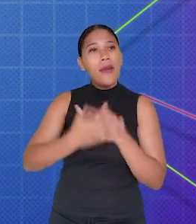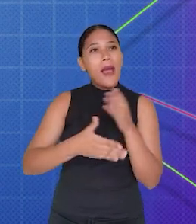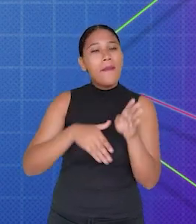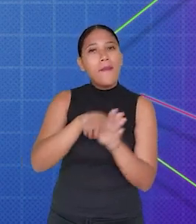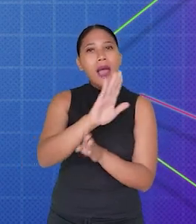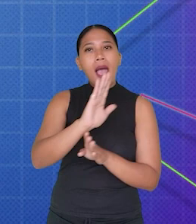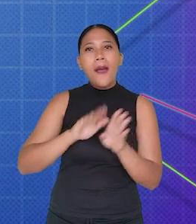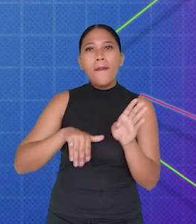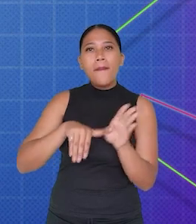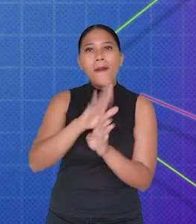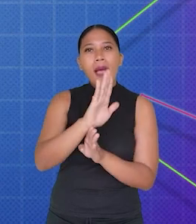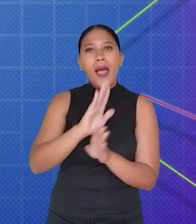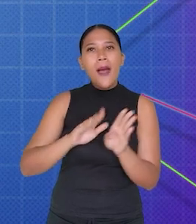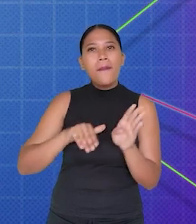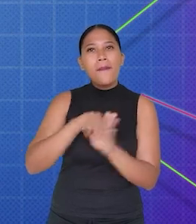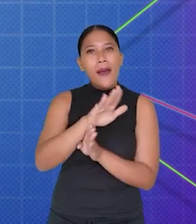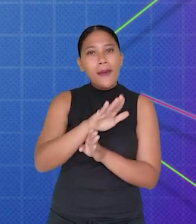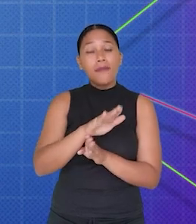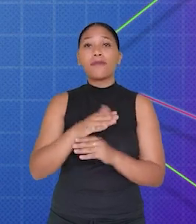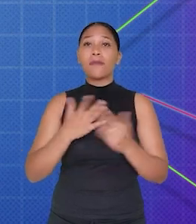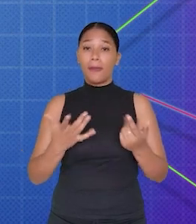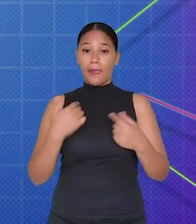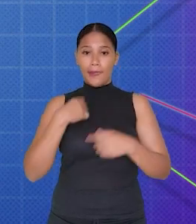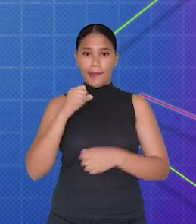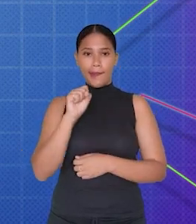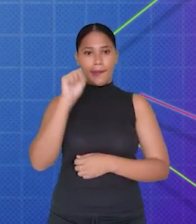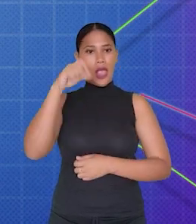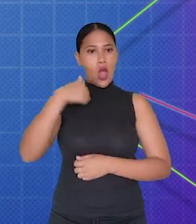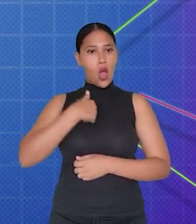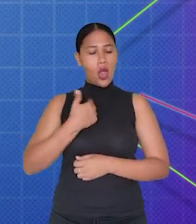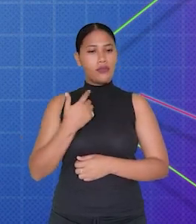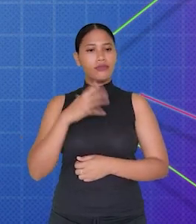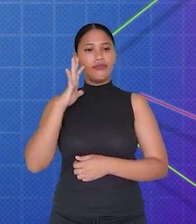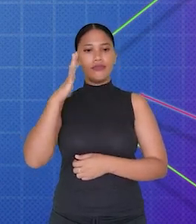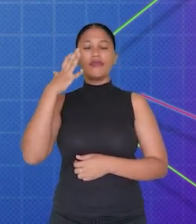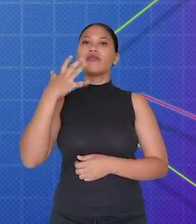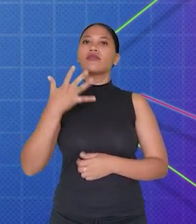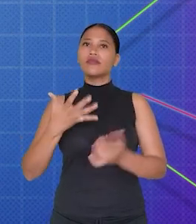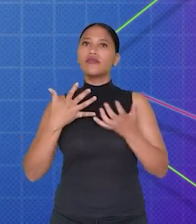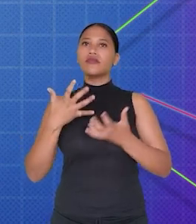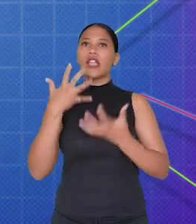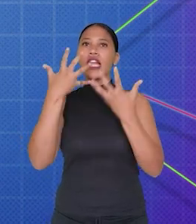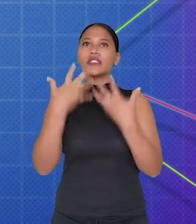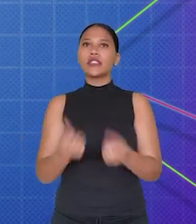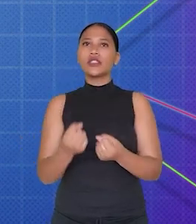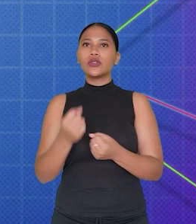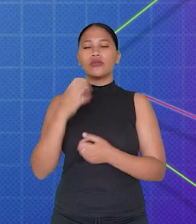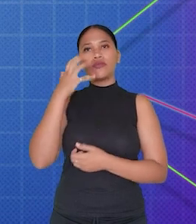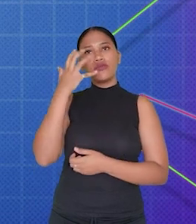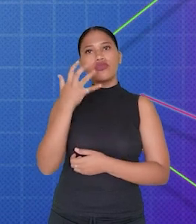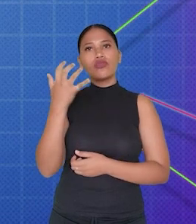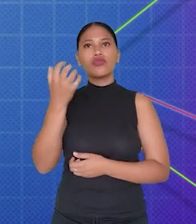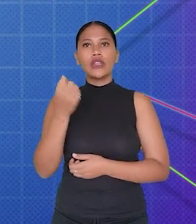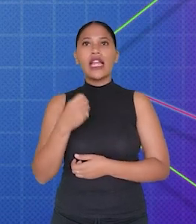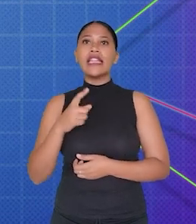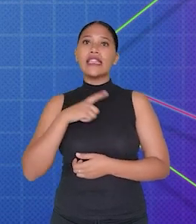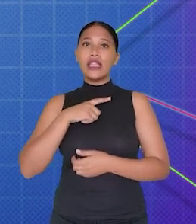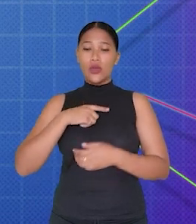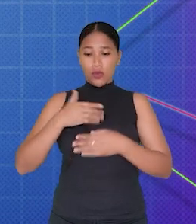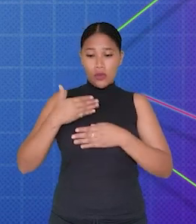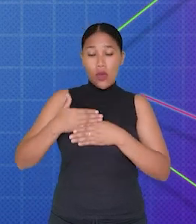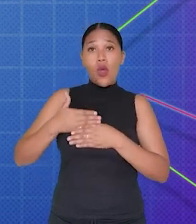ferramentas e conselhos necessários para cumpri-la. O herói, então, toma a decisão de aceitar o chamado e cruza a linha de